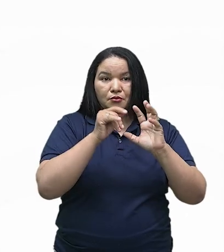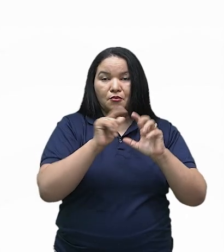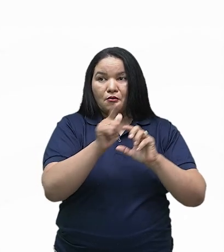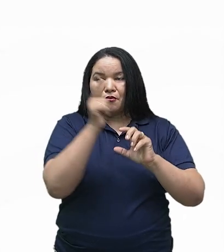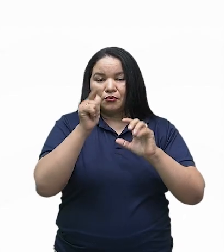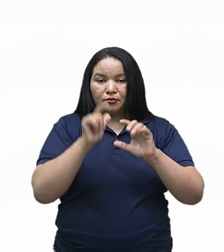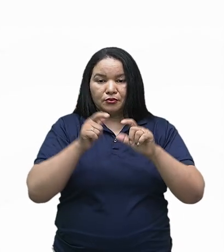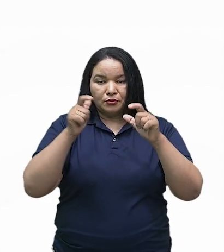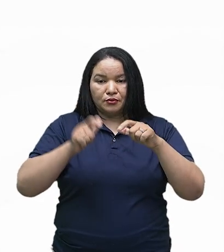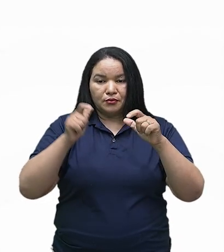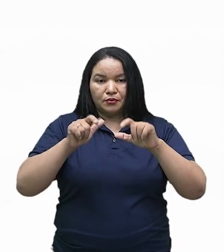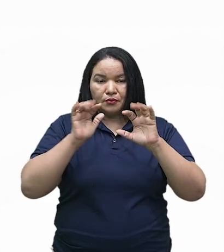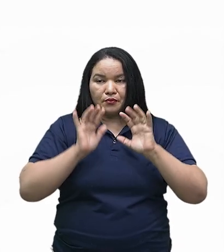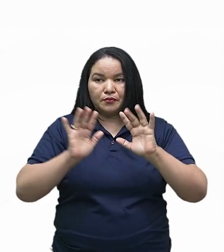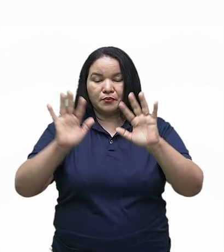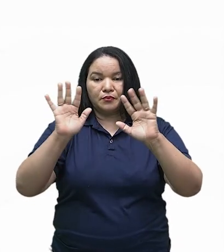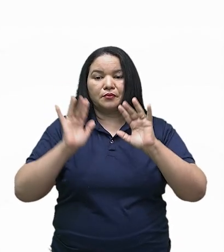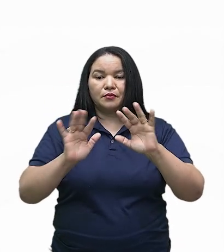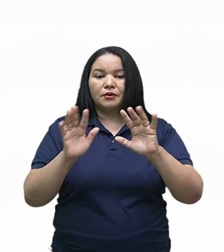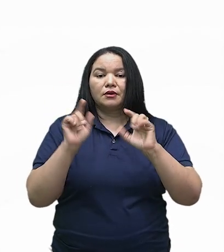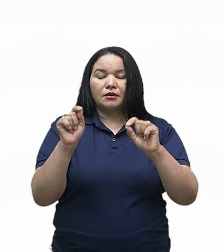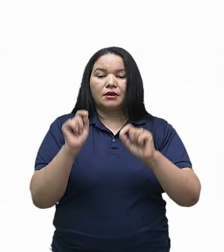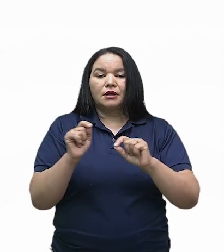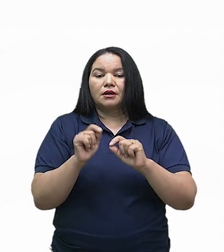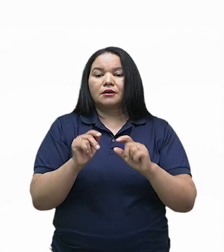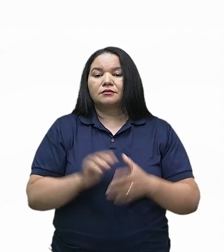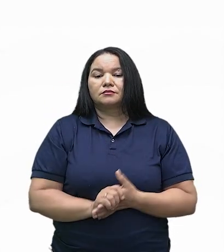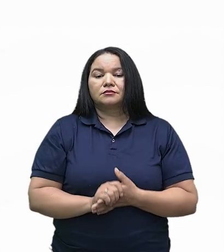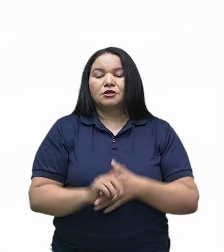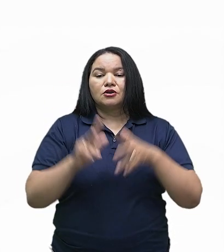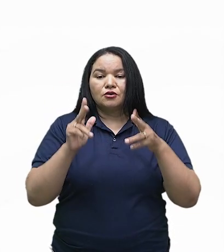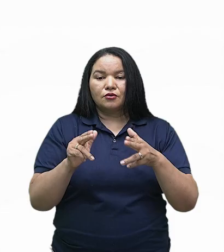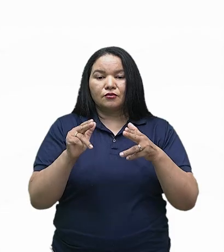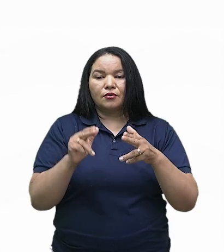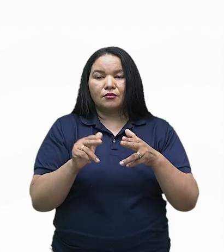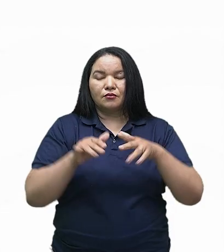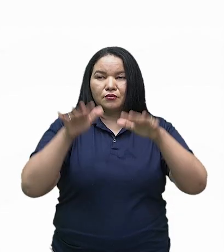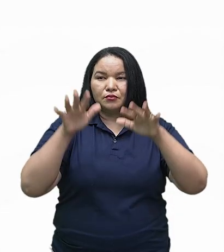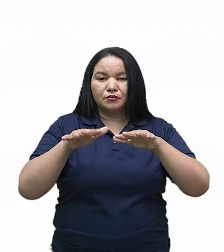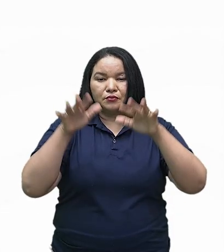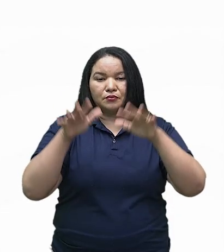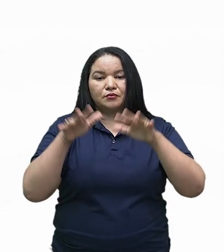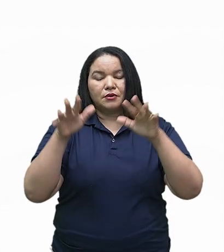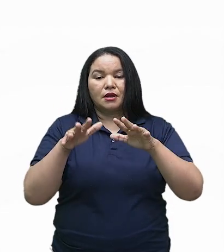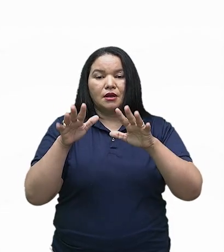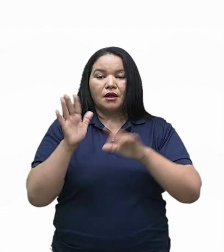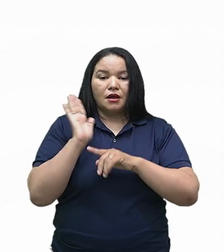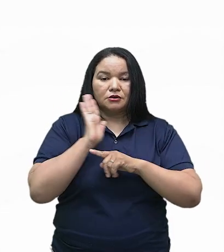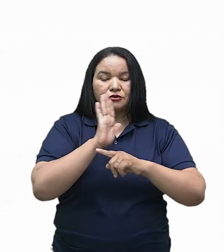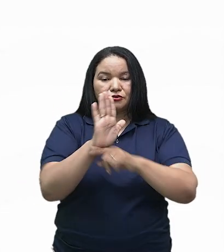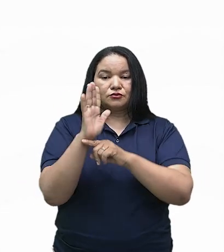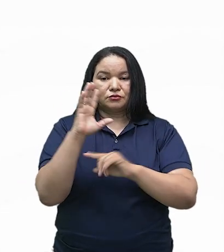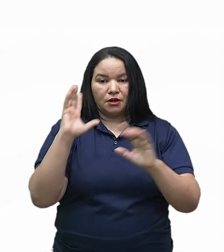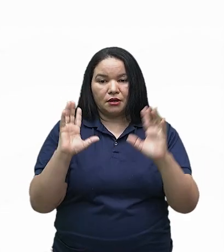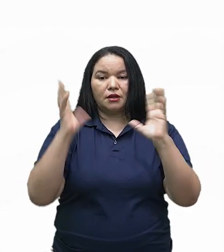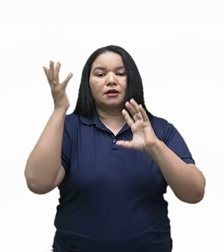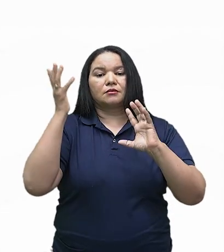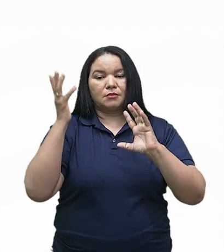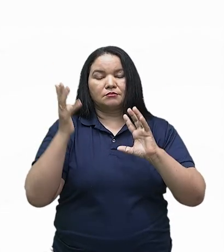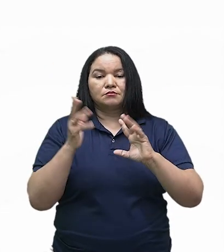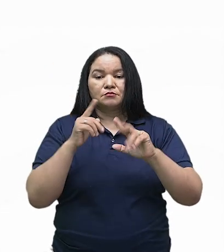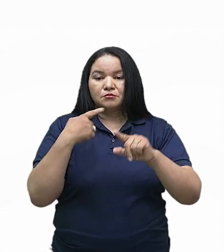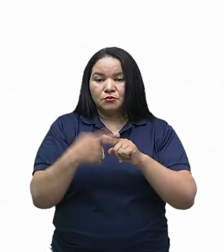foram citadas, atuando assim como uma espécie de ar-condicionado do clima no âmbito regional, já que leva